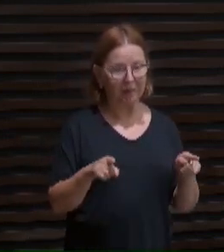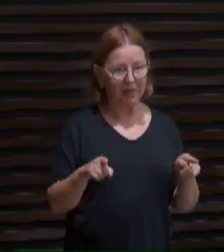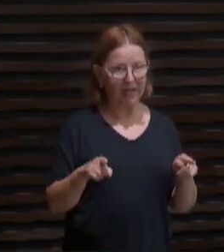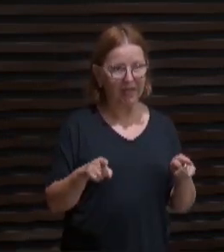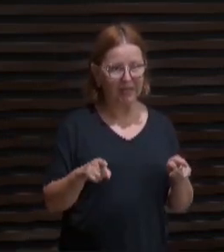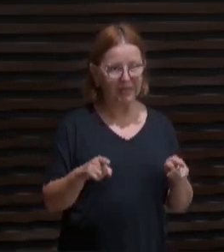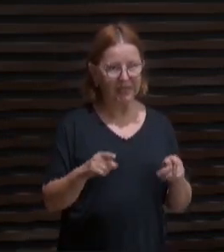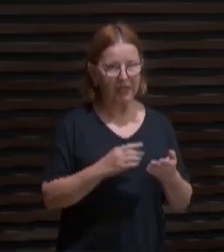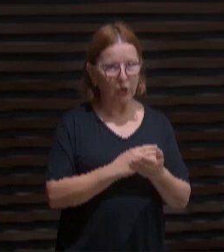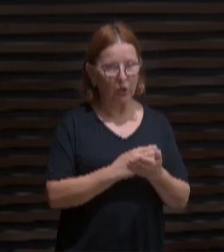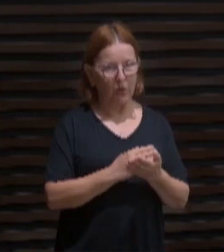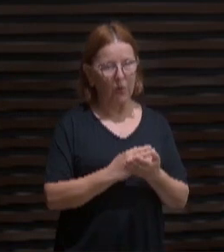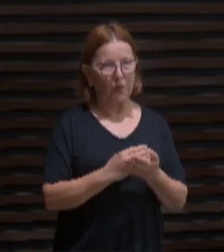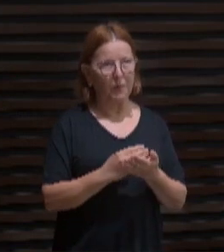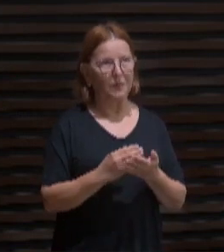penetrando